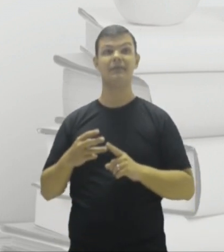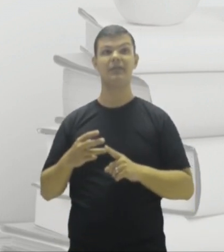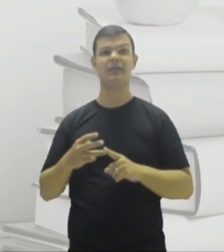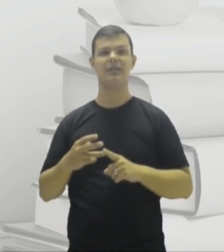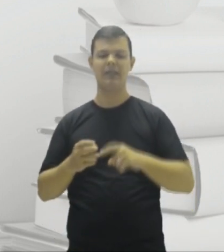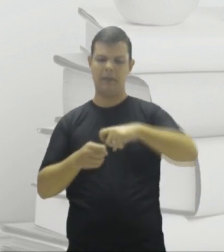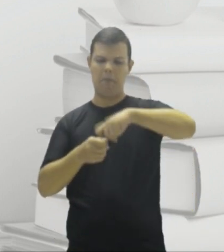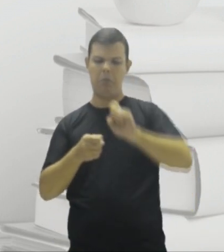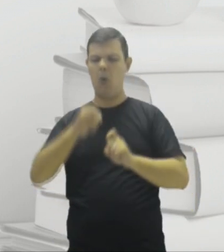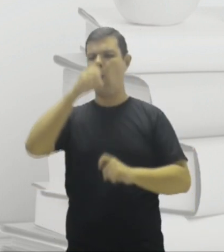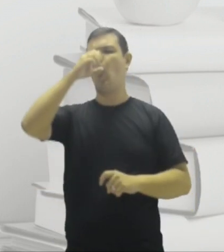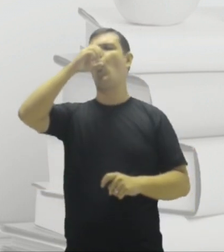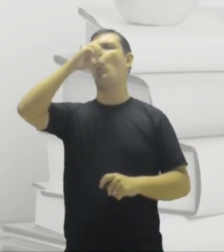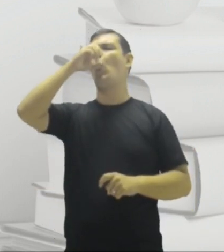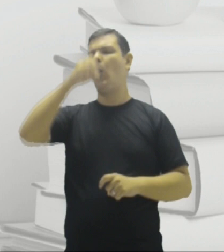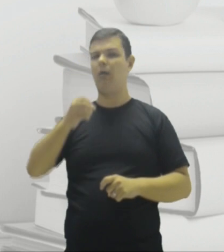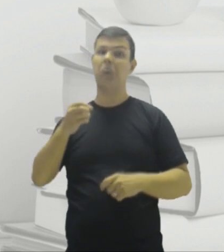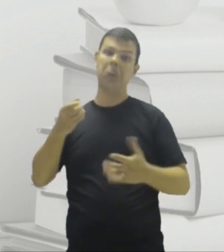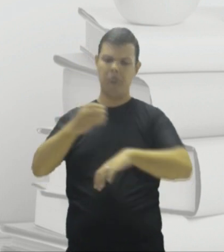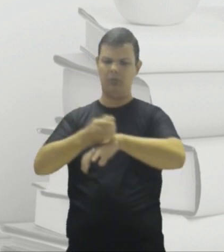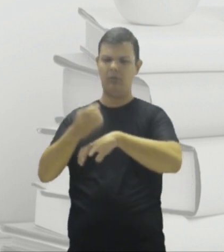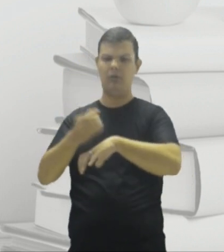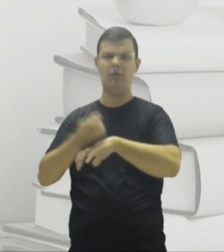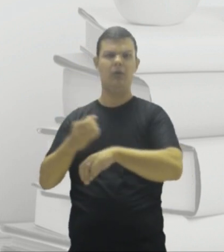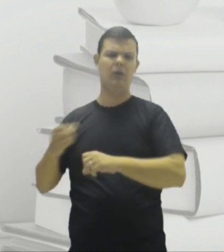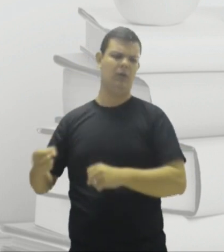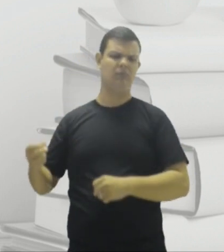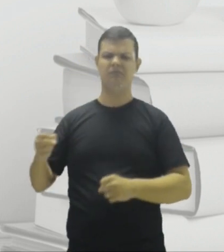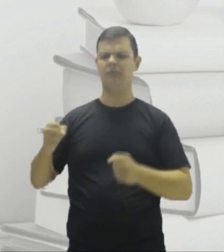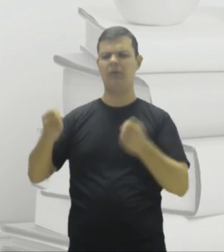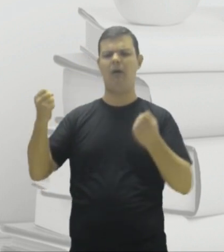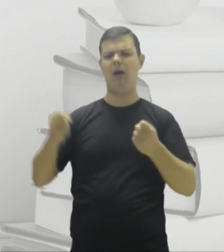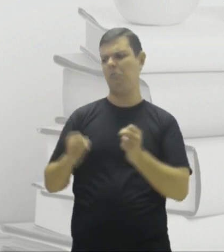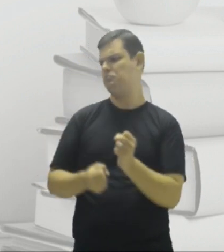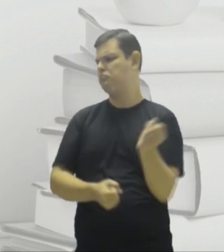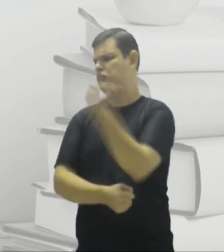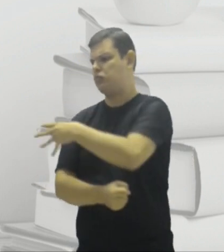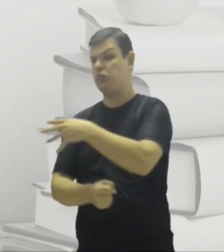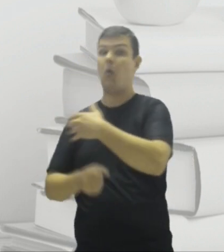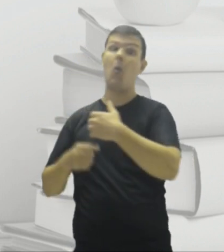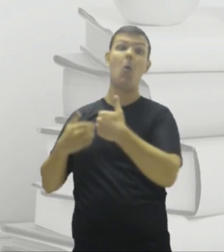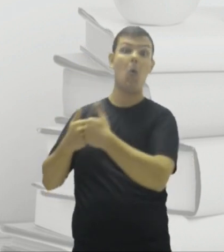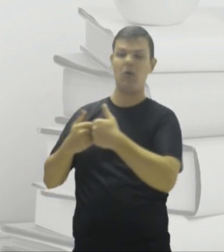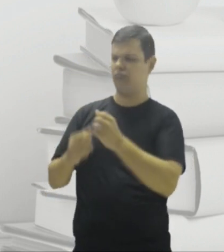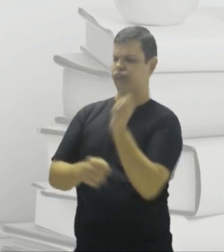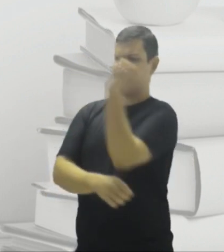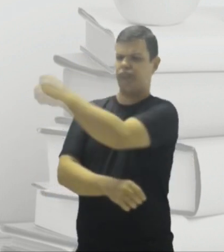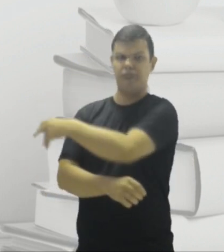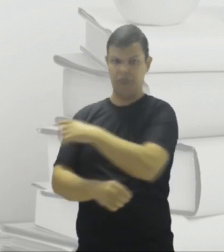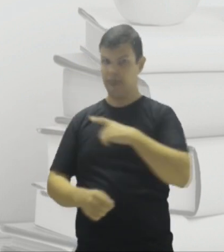Atira latas de refrigerante ou copos descartáveis pela janela do carro ou do ônibus?